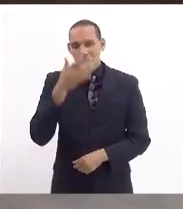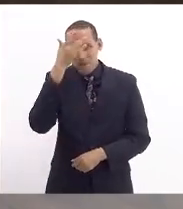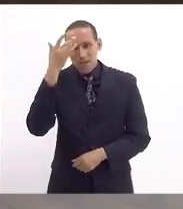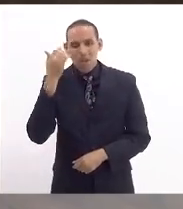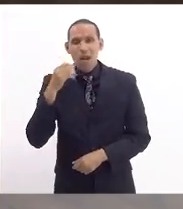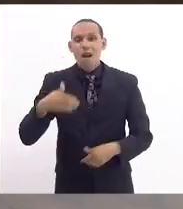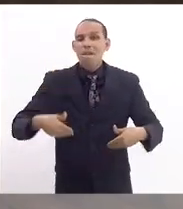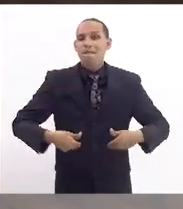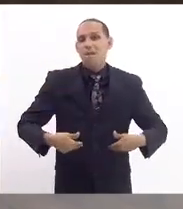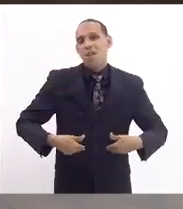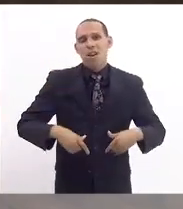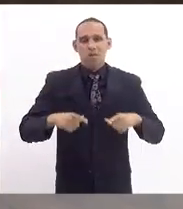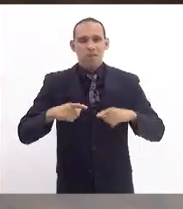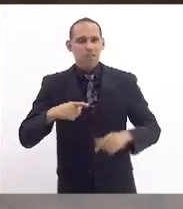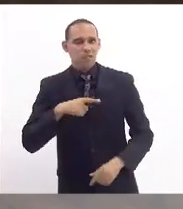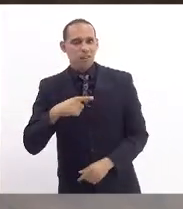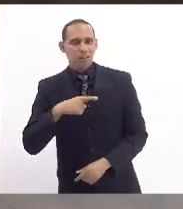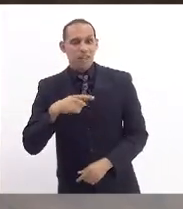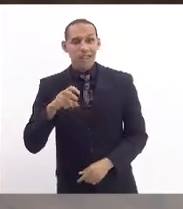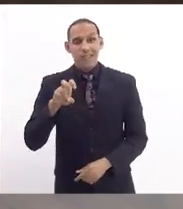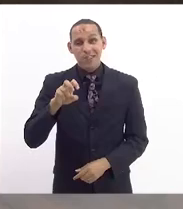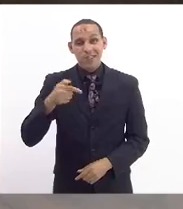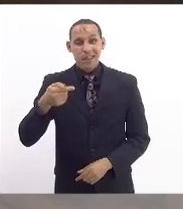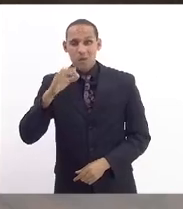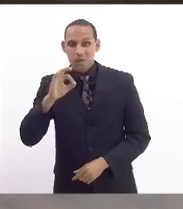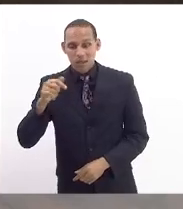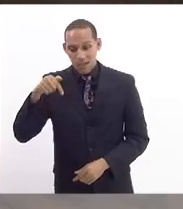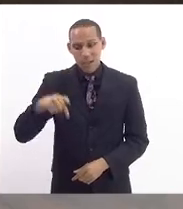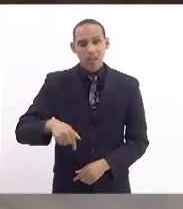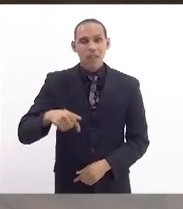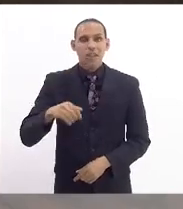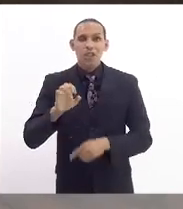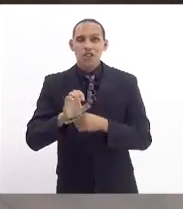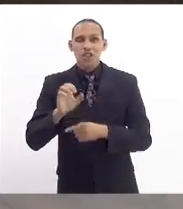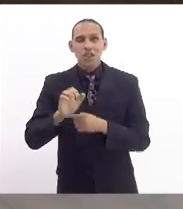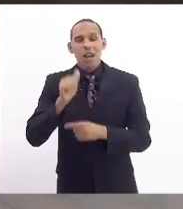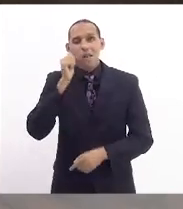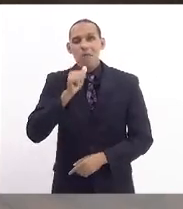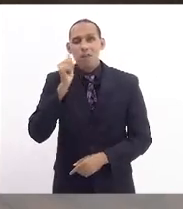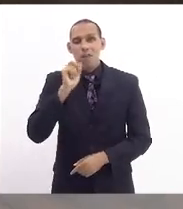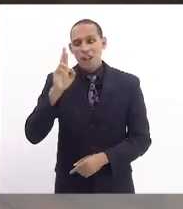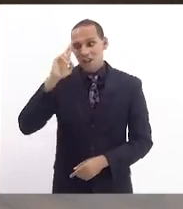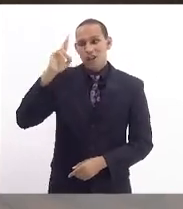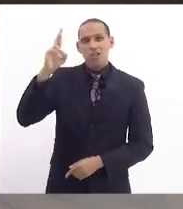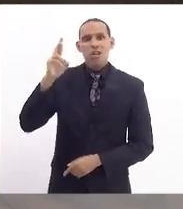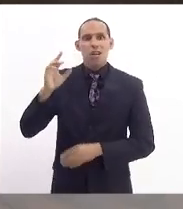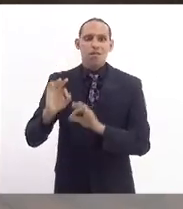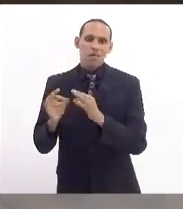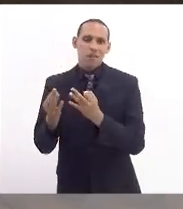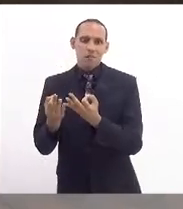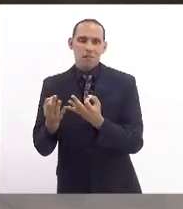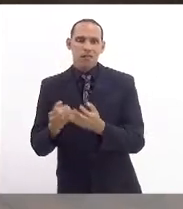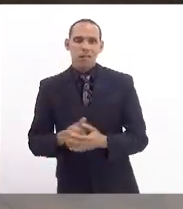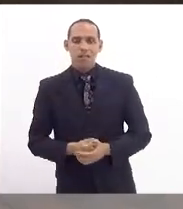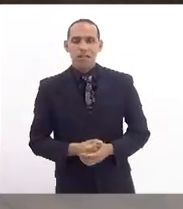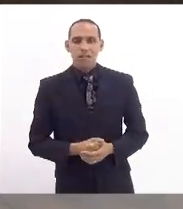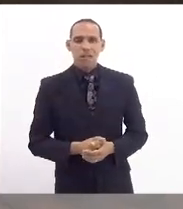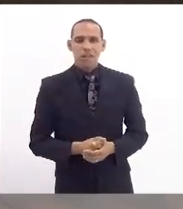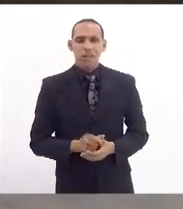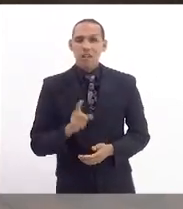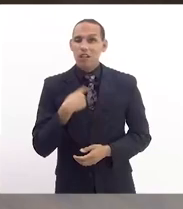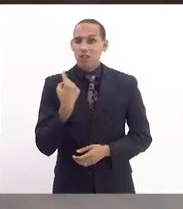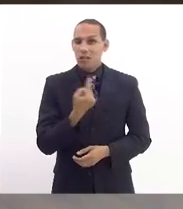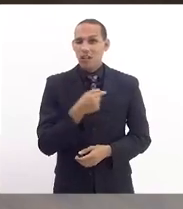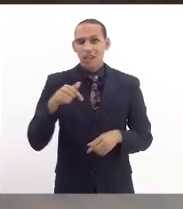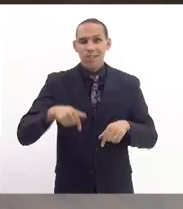não estado onde mais 57 por cento são mulheres que serviam família as seis faixas né que nós